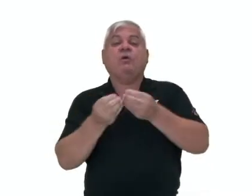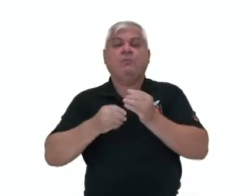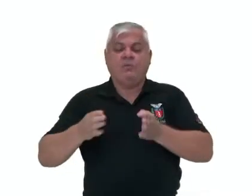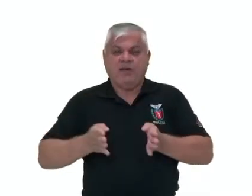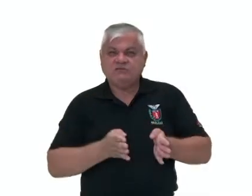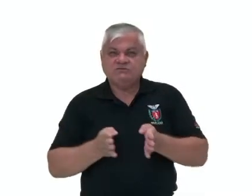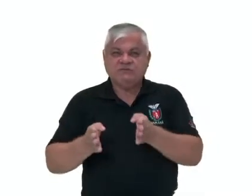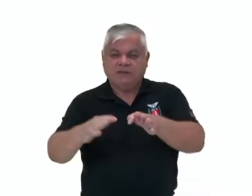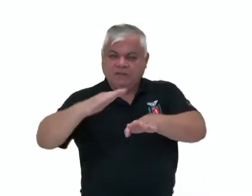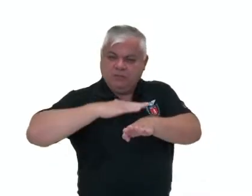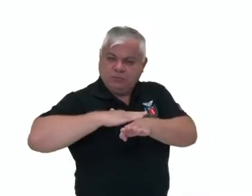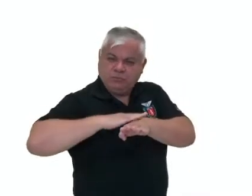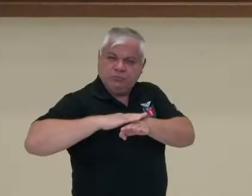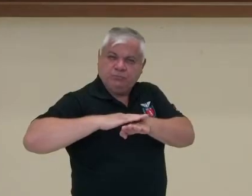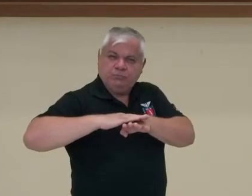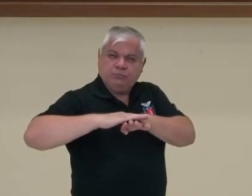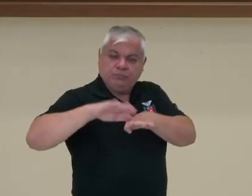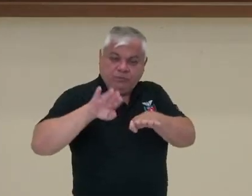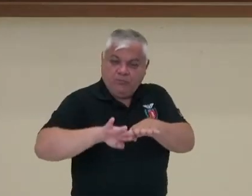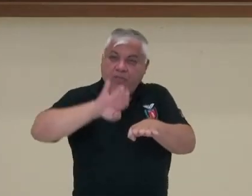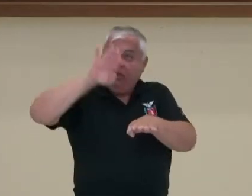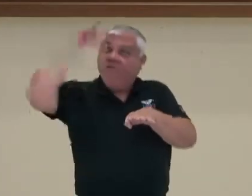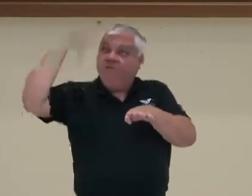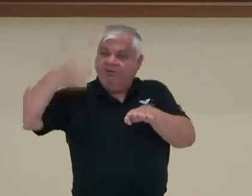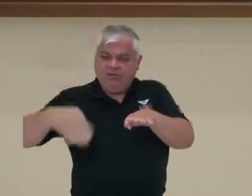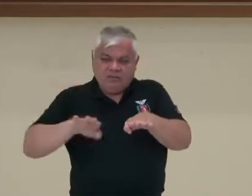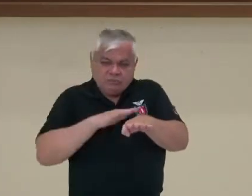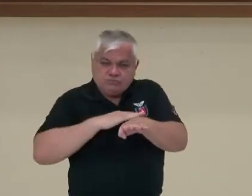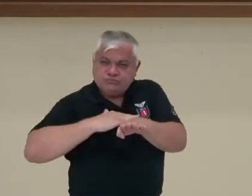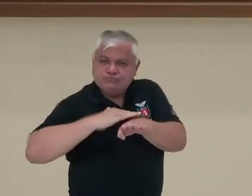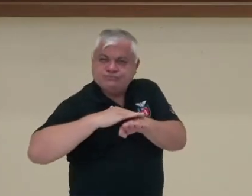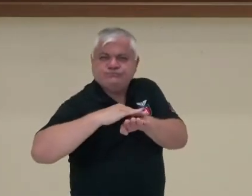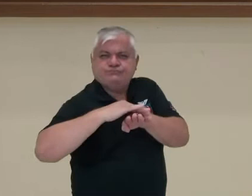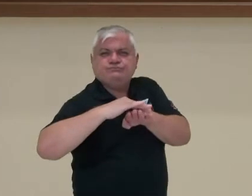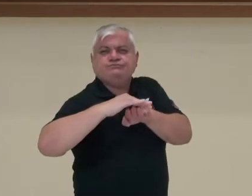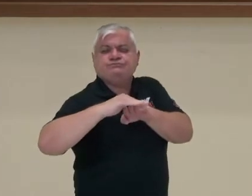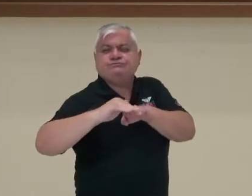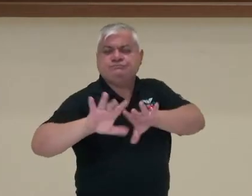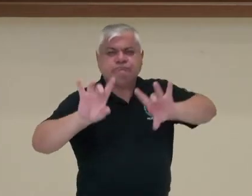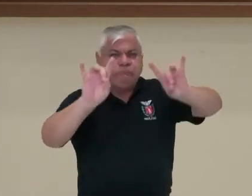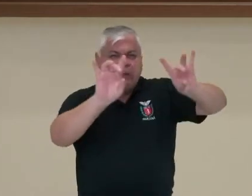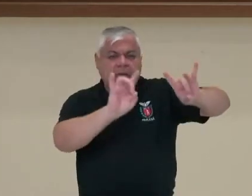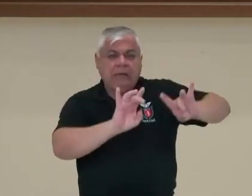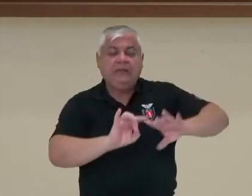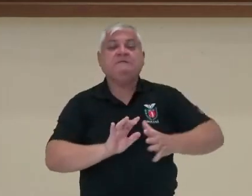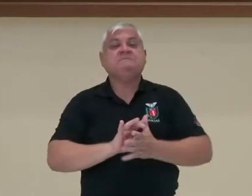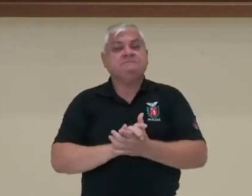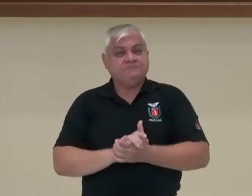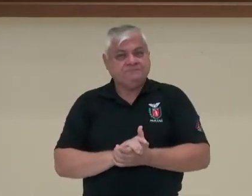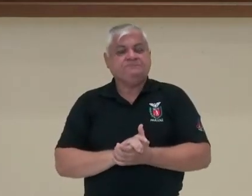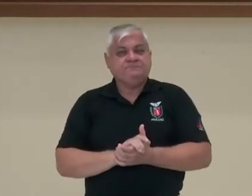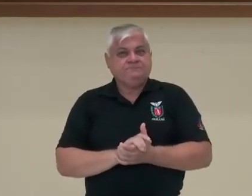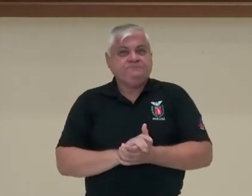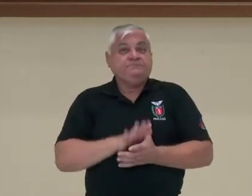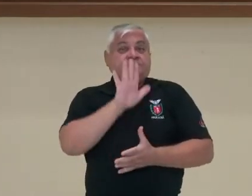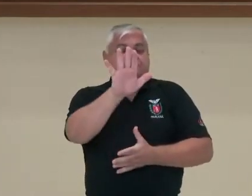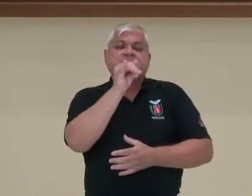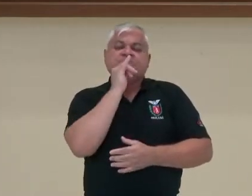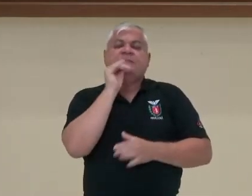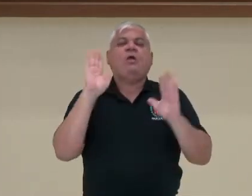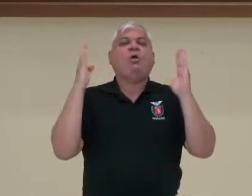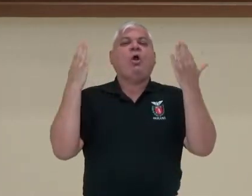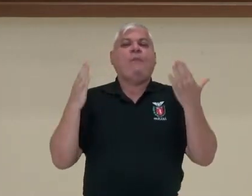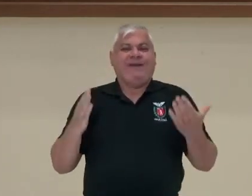estradas construídas nas encostas das montanhas. Aqui eu quero só fazer uma observação. Veja, podemos fazer uma analogia com